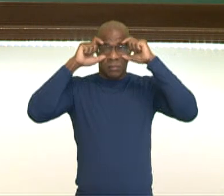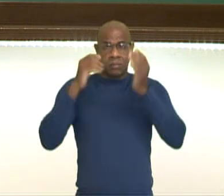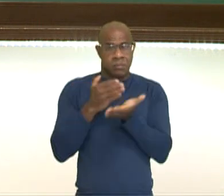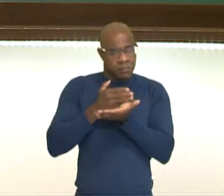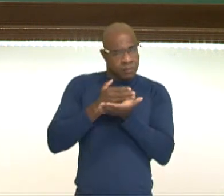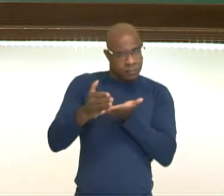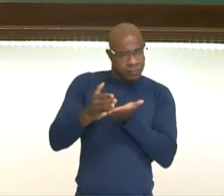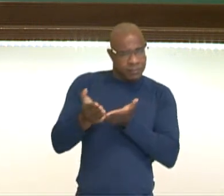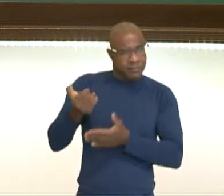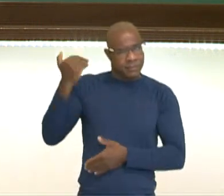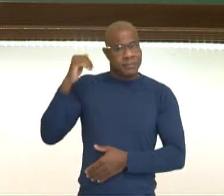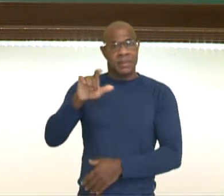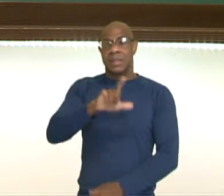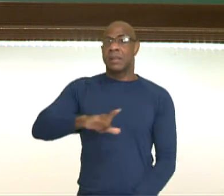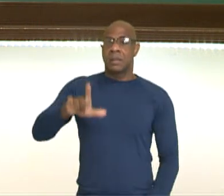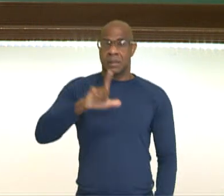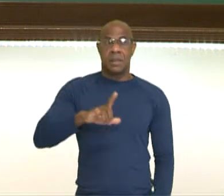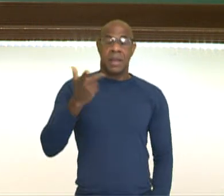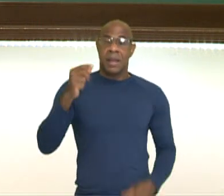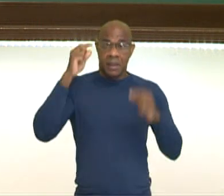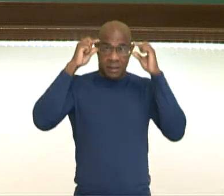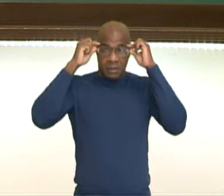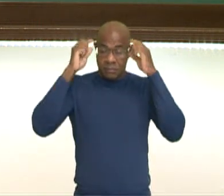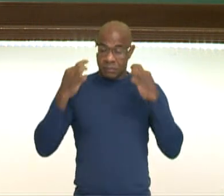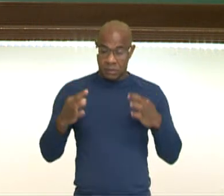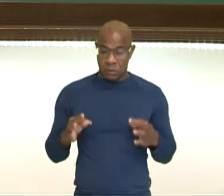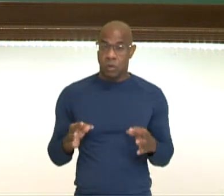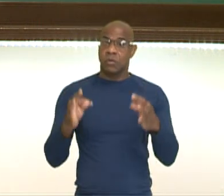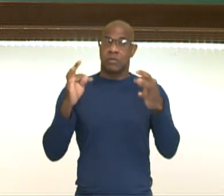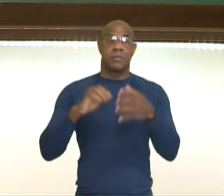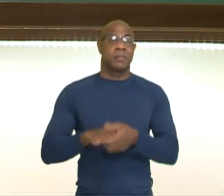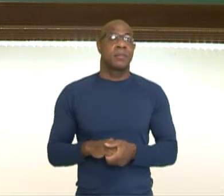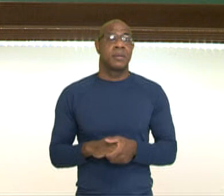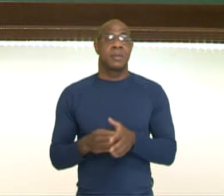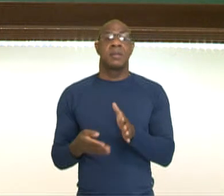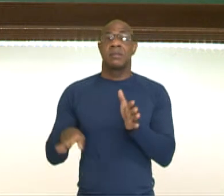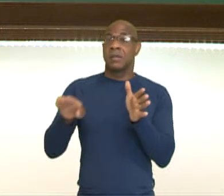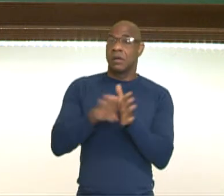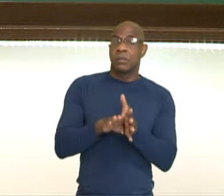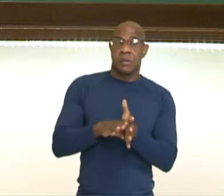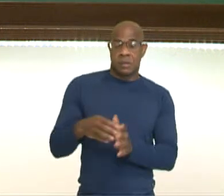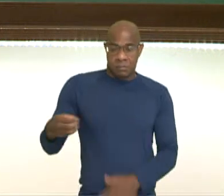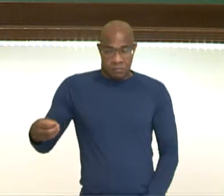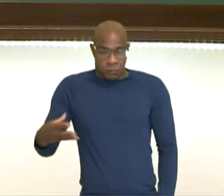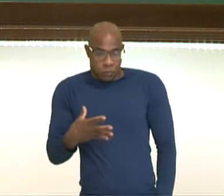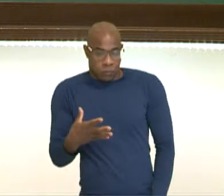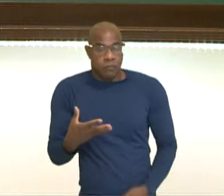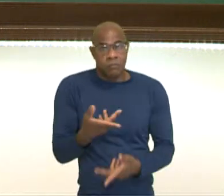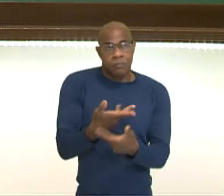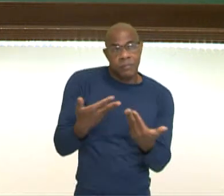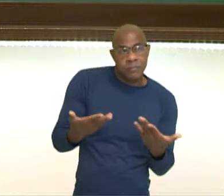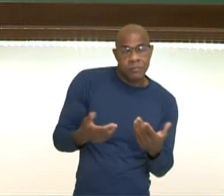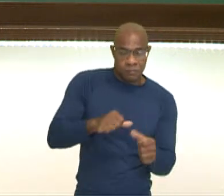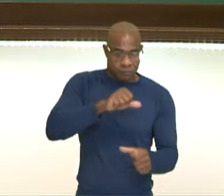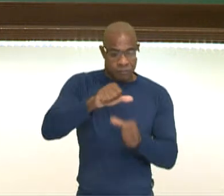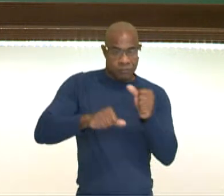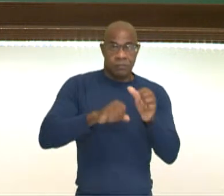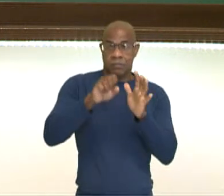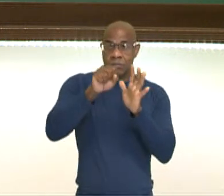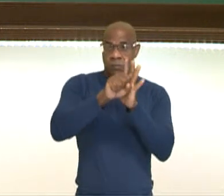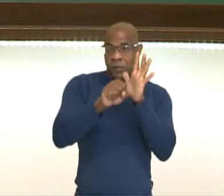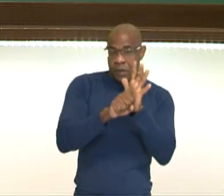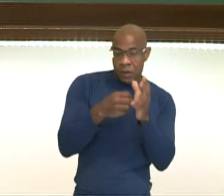início da nossa literatura, isso era tecnologia. Quando chegamos no modernismo, na virada do século,